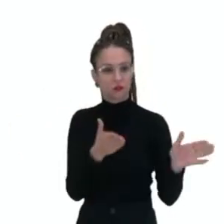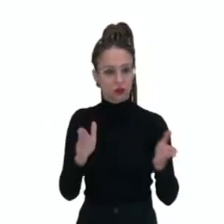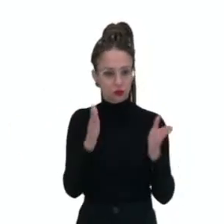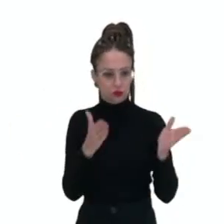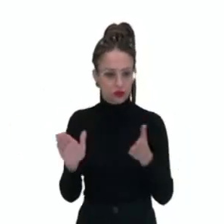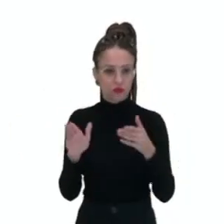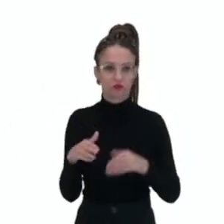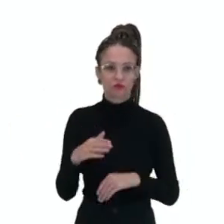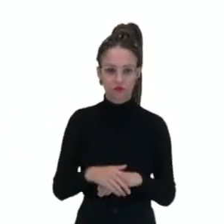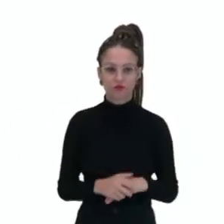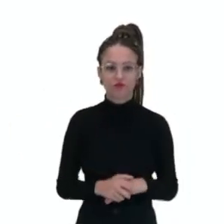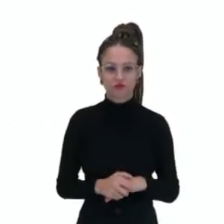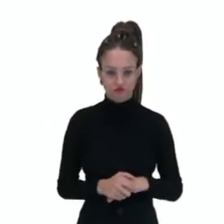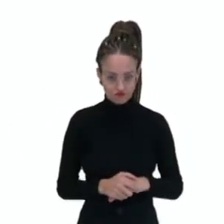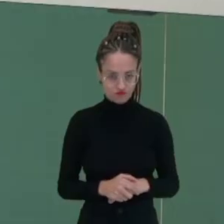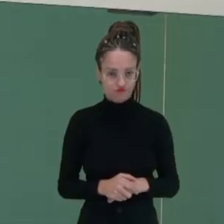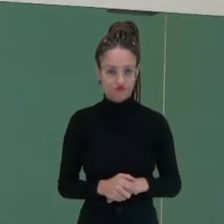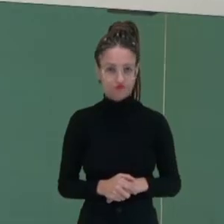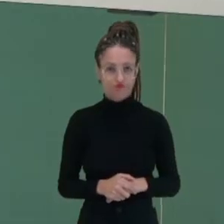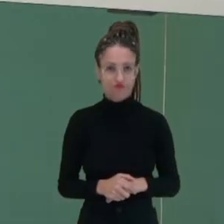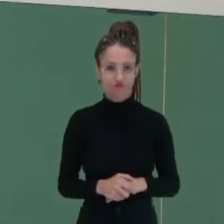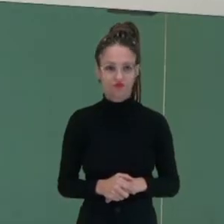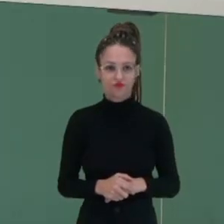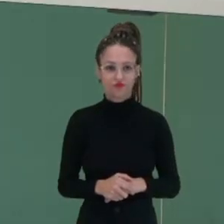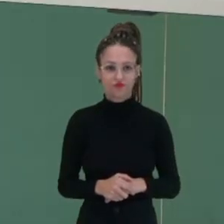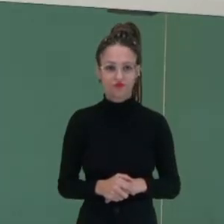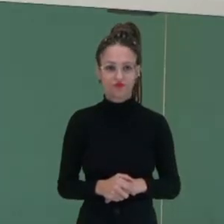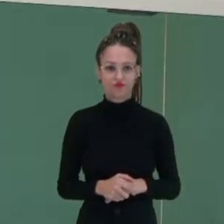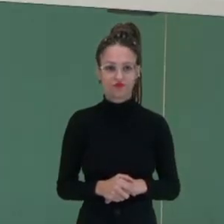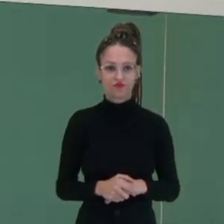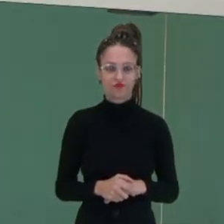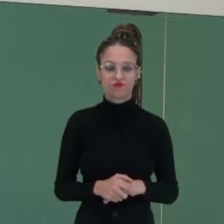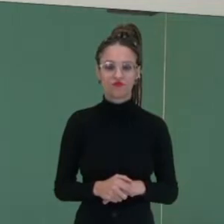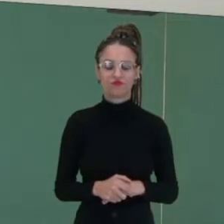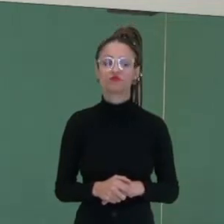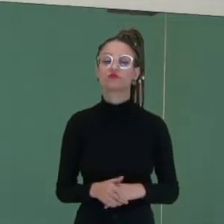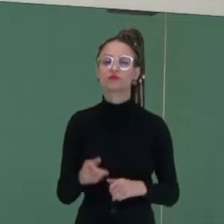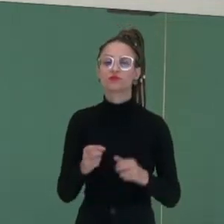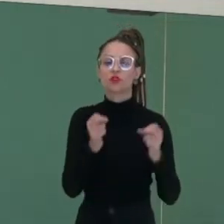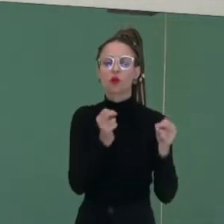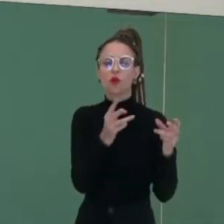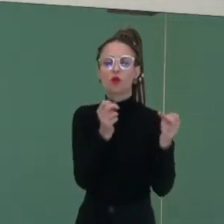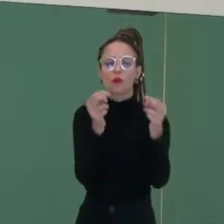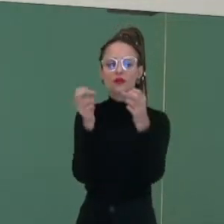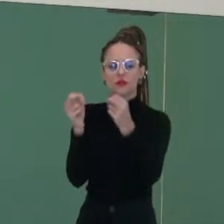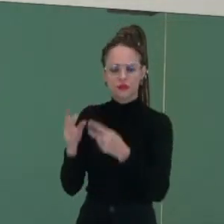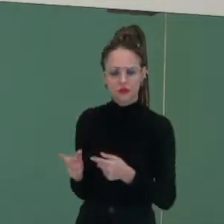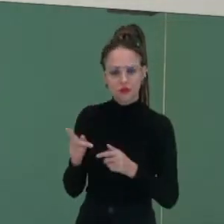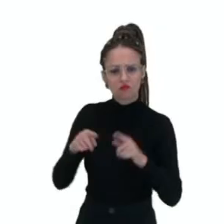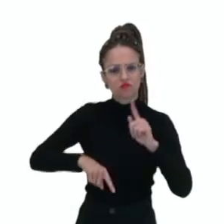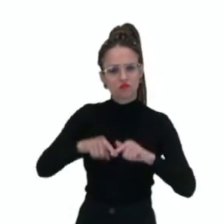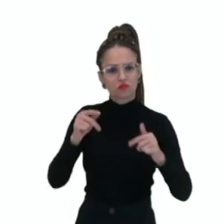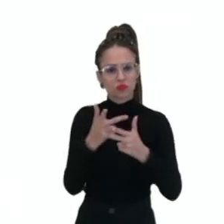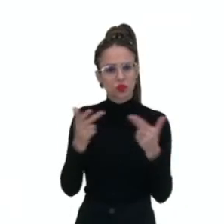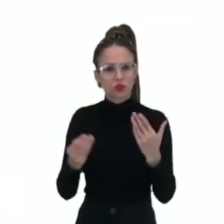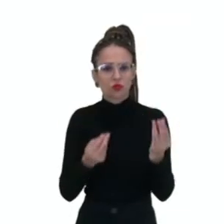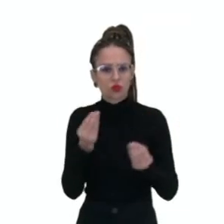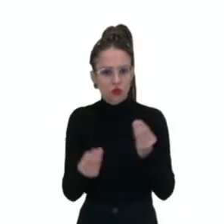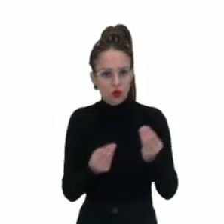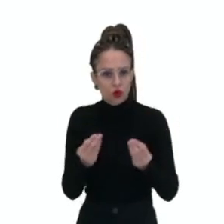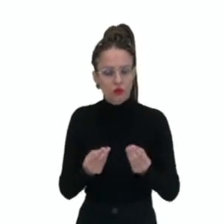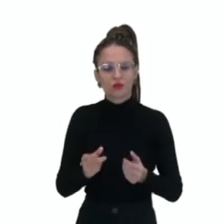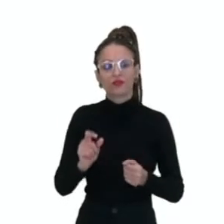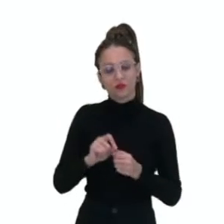produção, portanto uma manufatura, do modo industrial. E a comercialização desses produtos, eles acabam sendo realizados